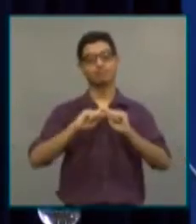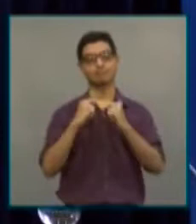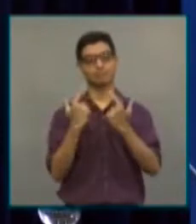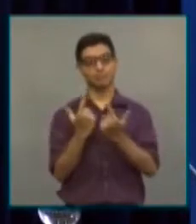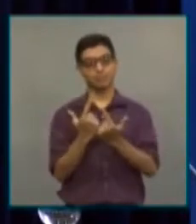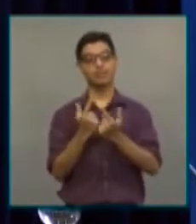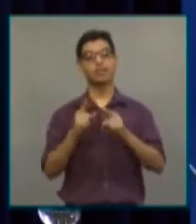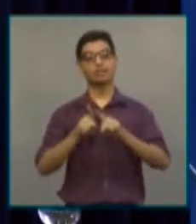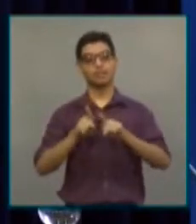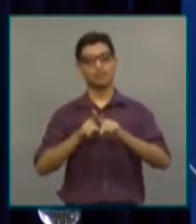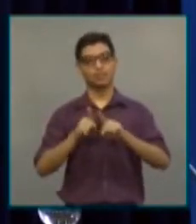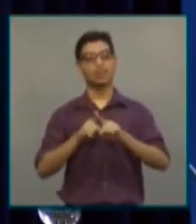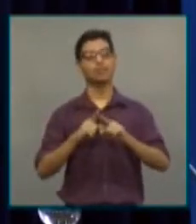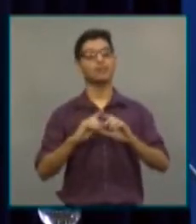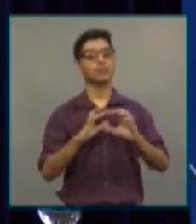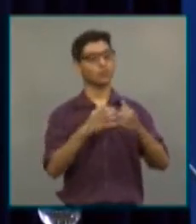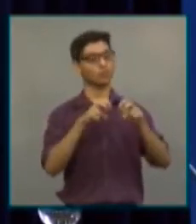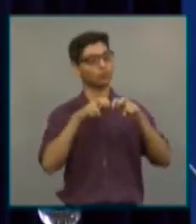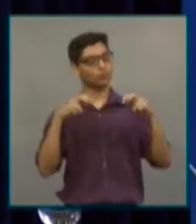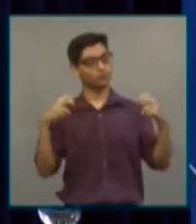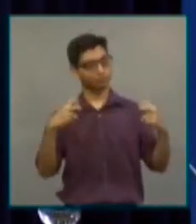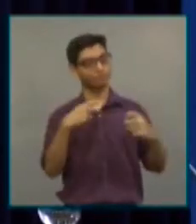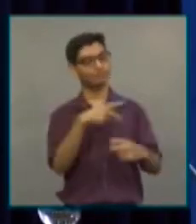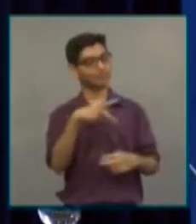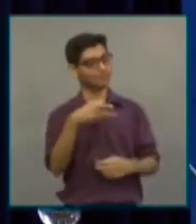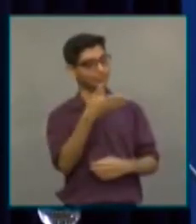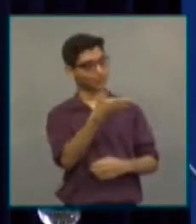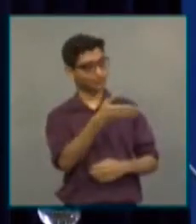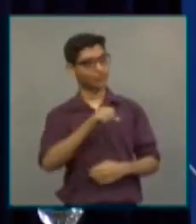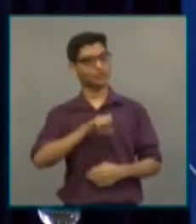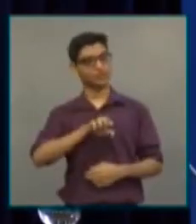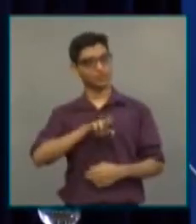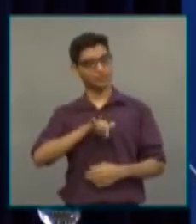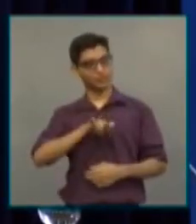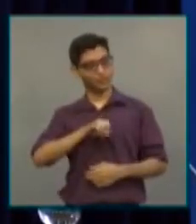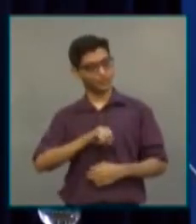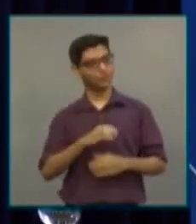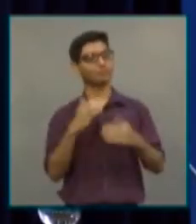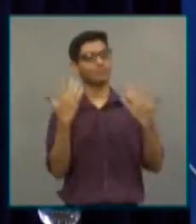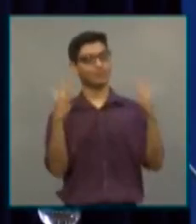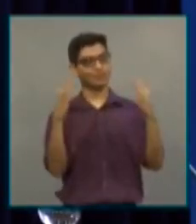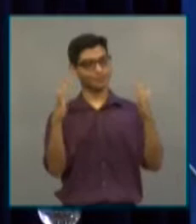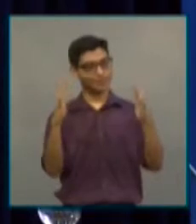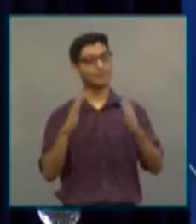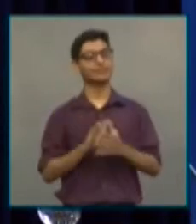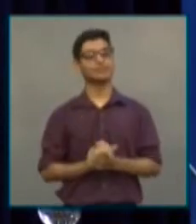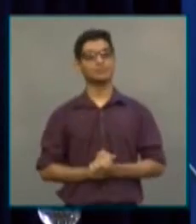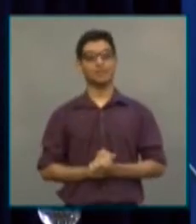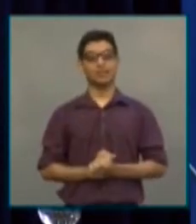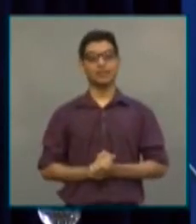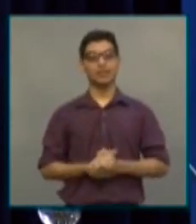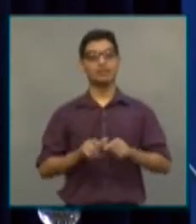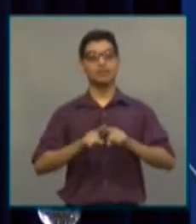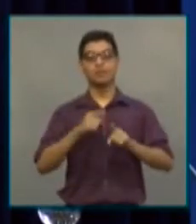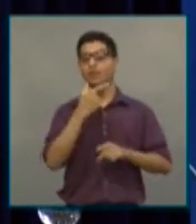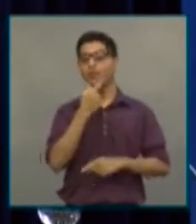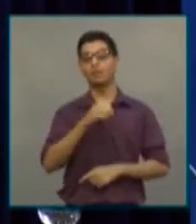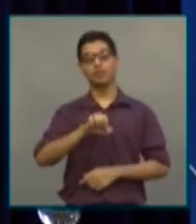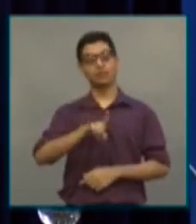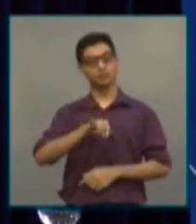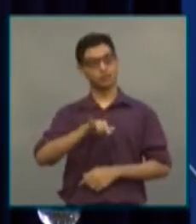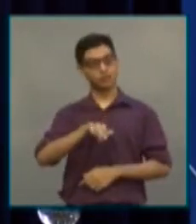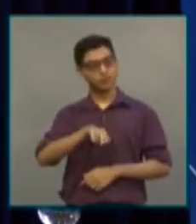mesa na pessoa do presidente Sérgio Aguiar. Parabéns pela iniciativa. Ao nosso colega Aldir Mota, também autor do